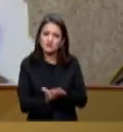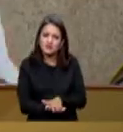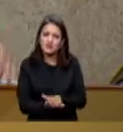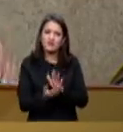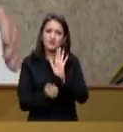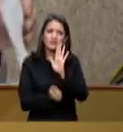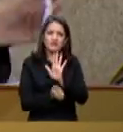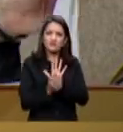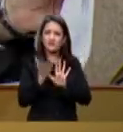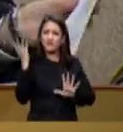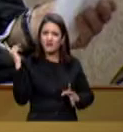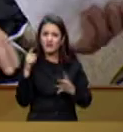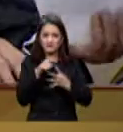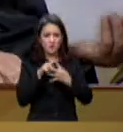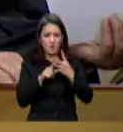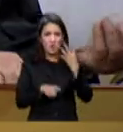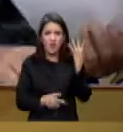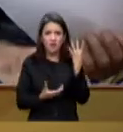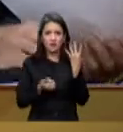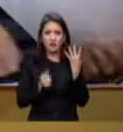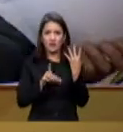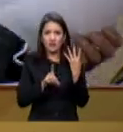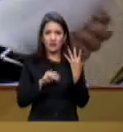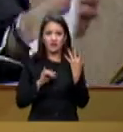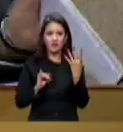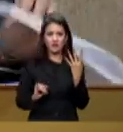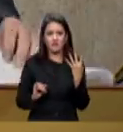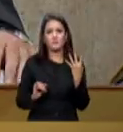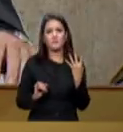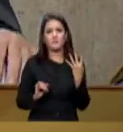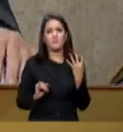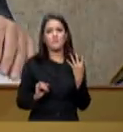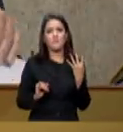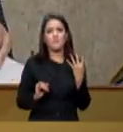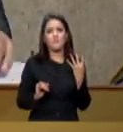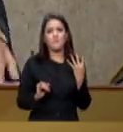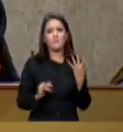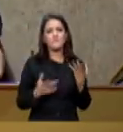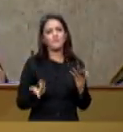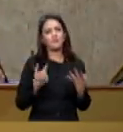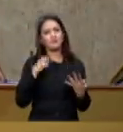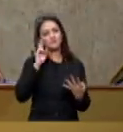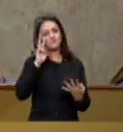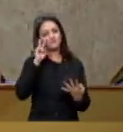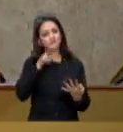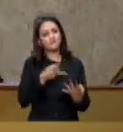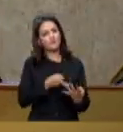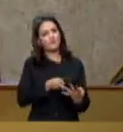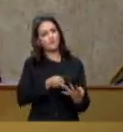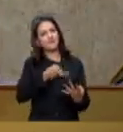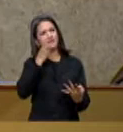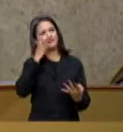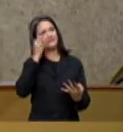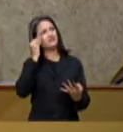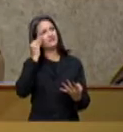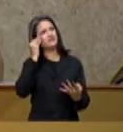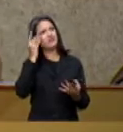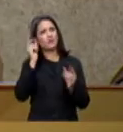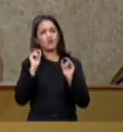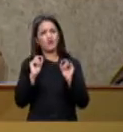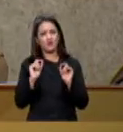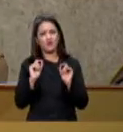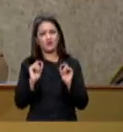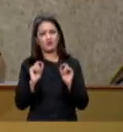ações declaratórias de inconstitucionalidade, o que me veio à mente, em princípio, foi